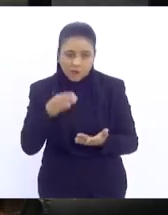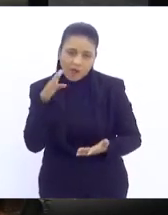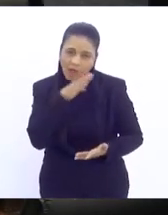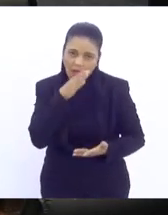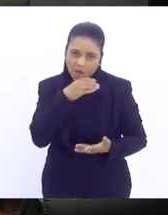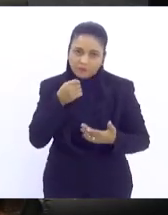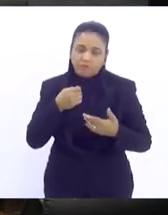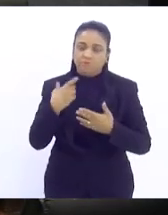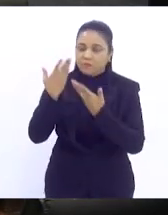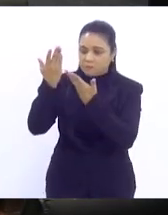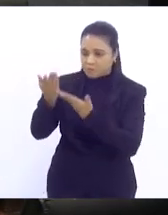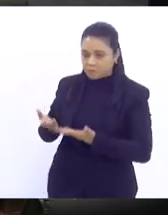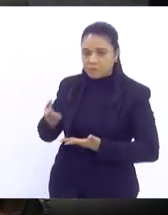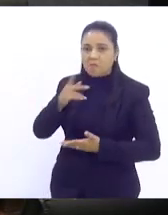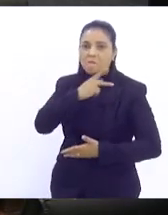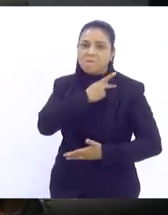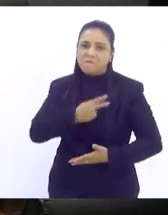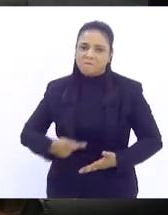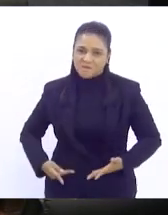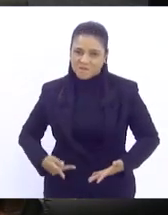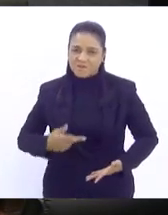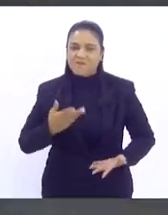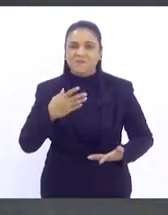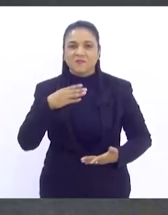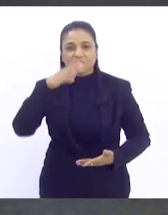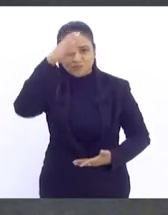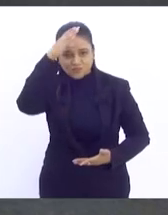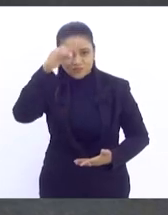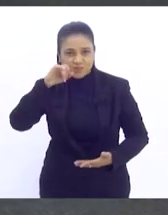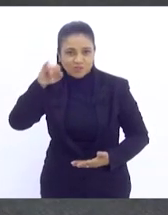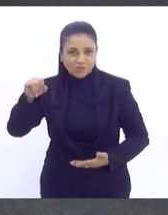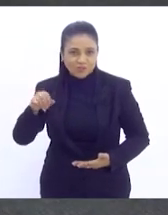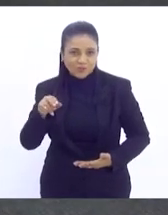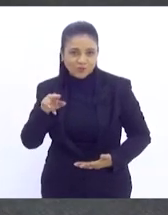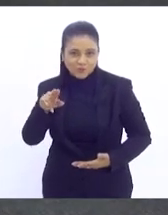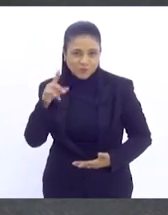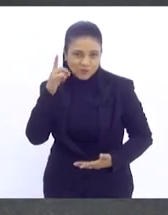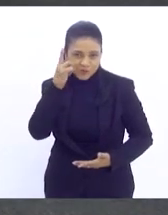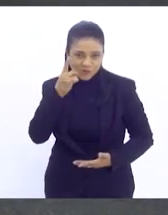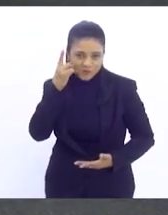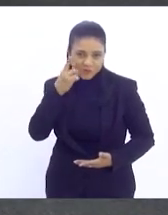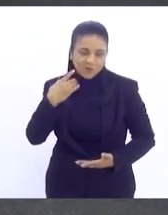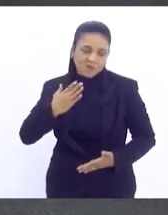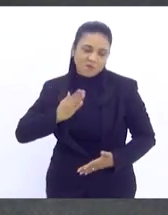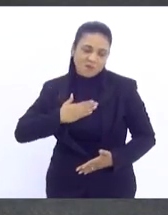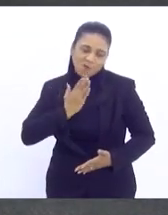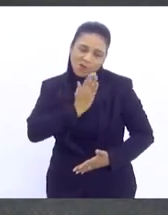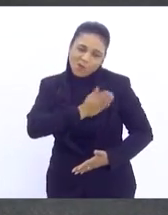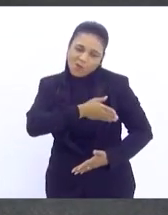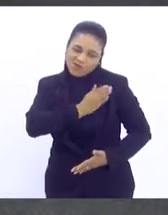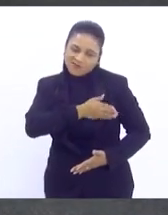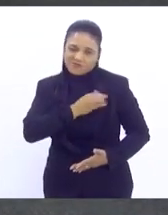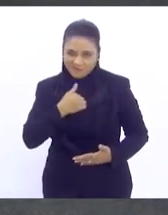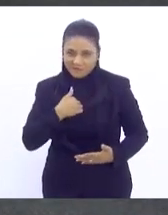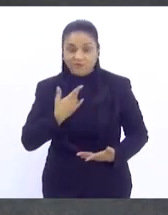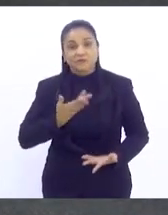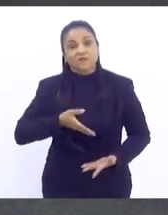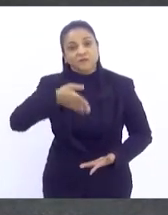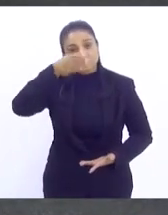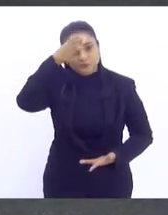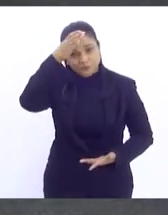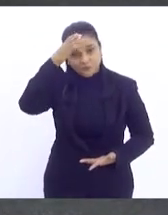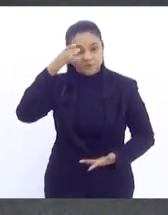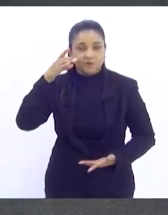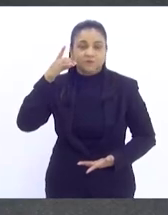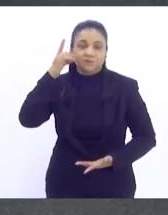prestigiando a nossa presidenta tia Ju todo mundo sabe que mora no meu coração deputada tia Ju então